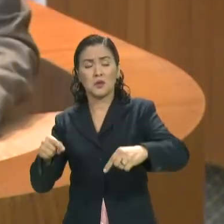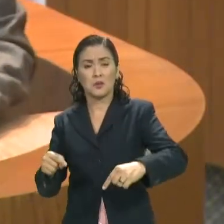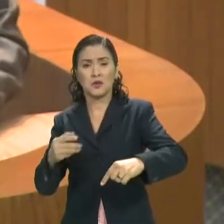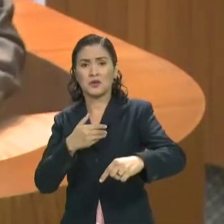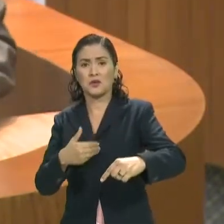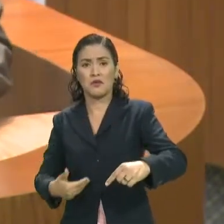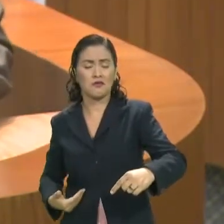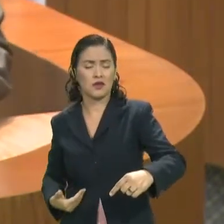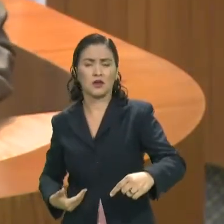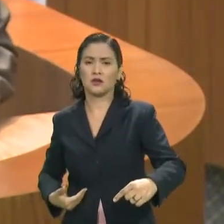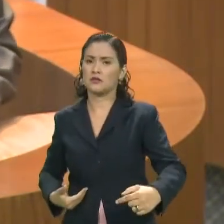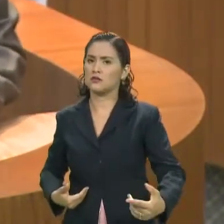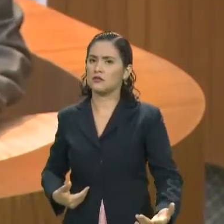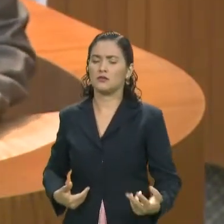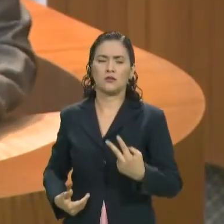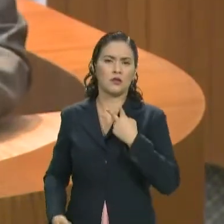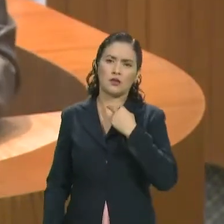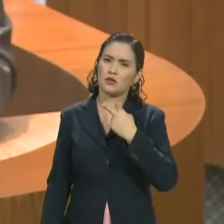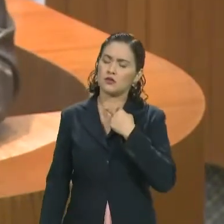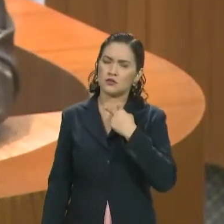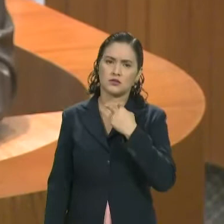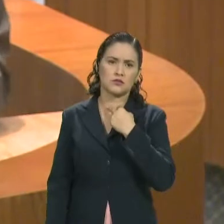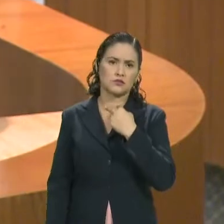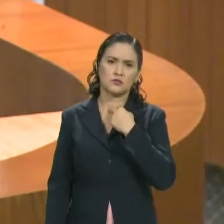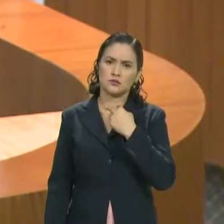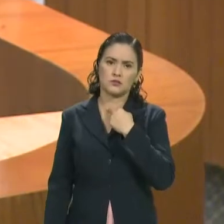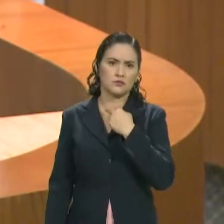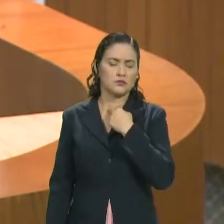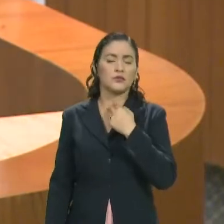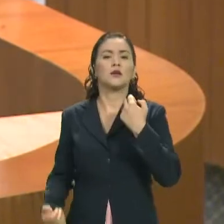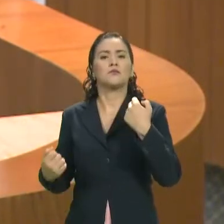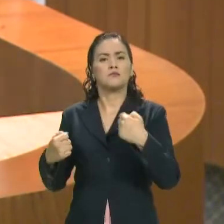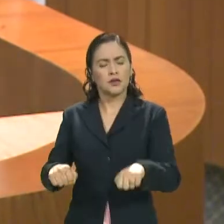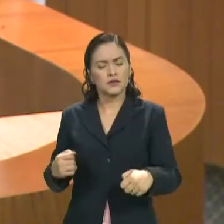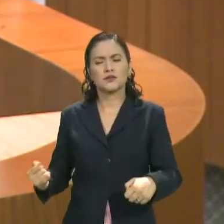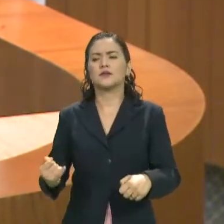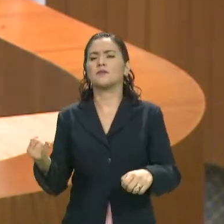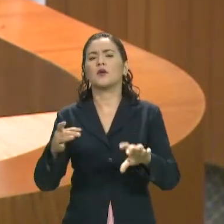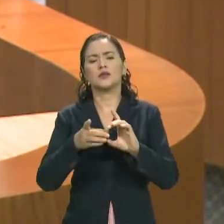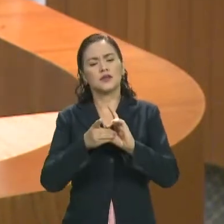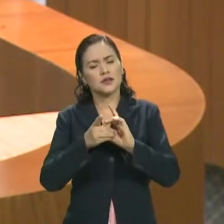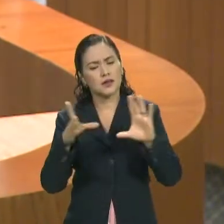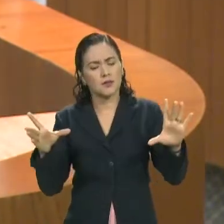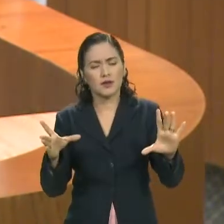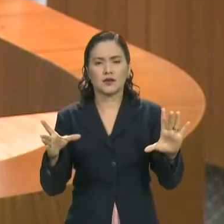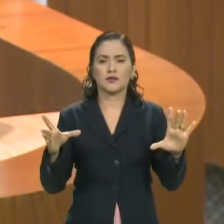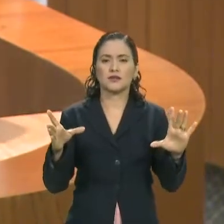importante para o processo democrático. Mas quero dizer também,